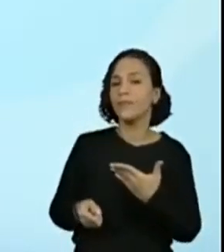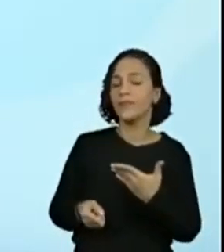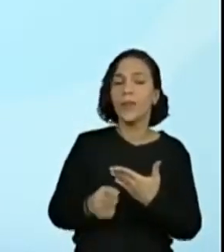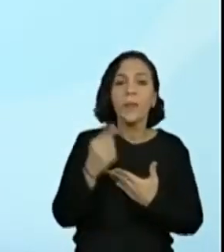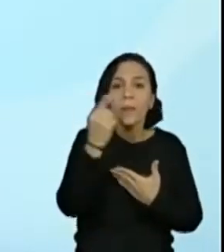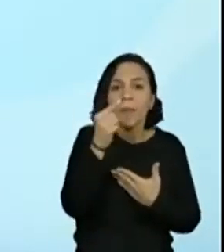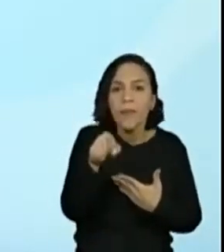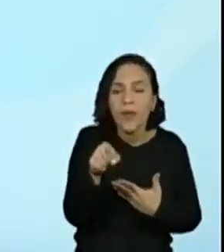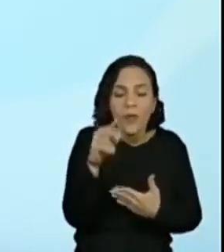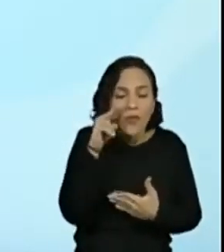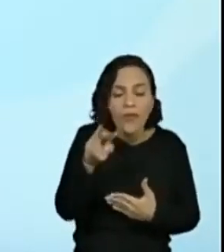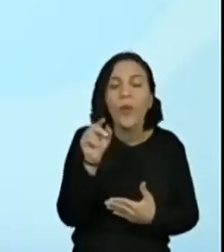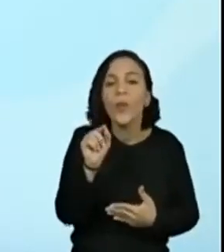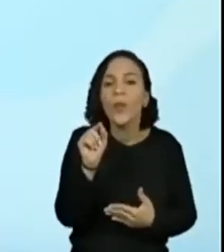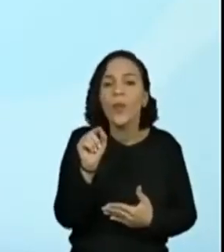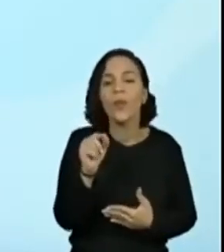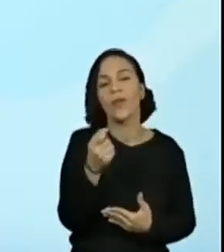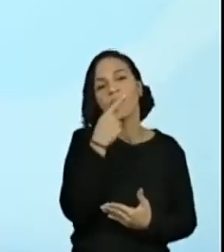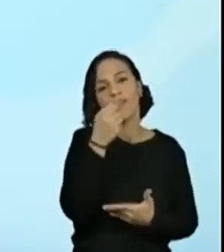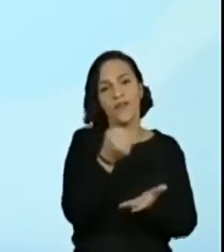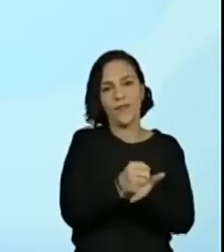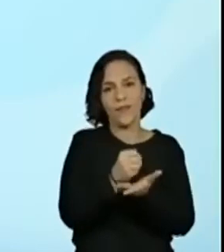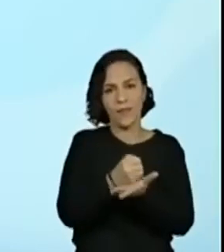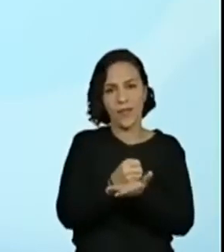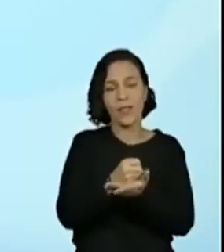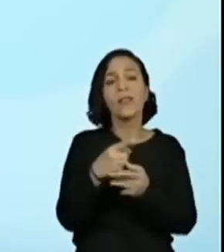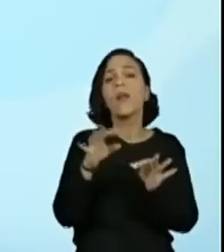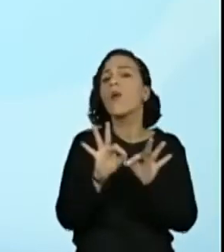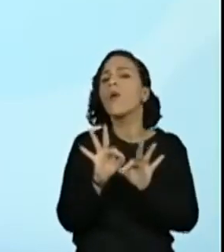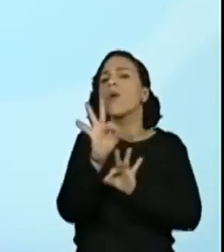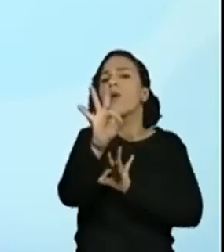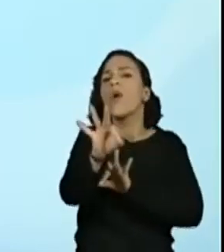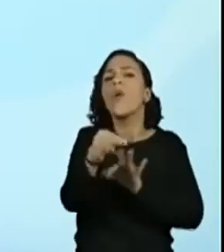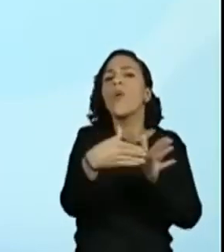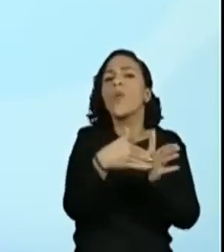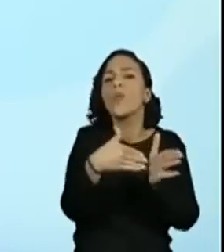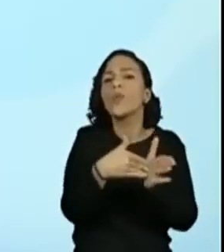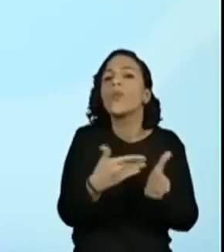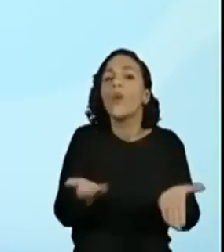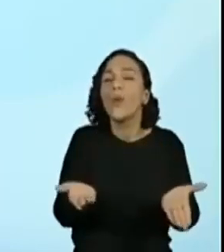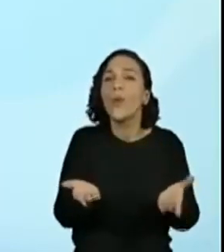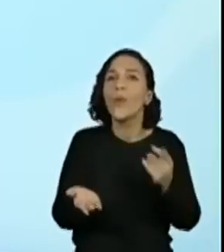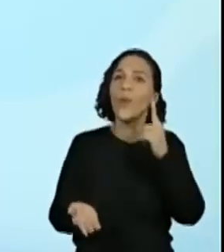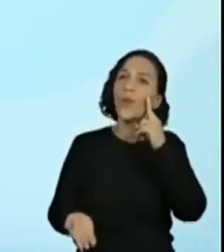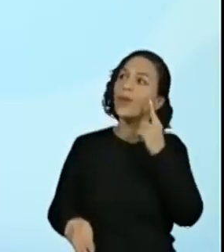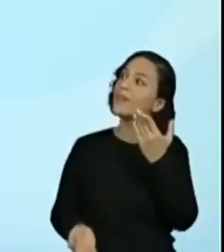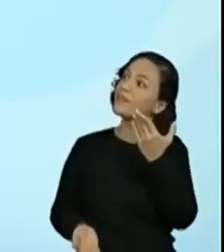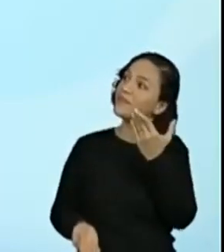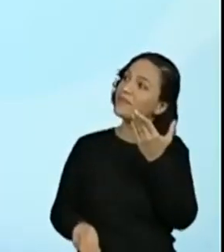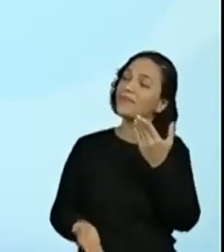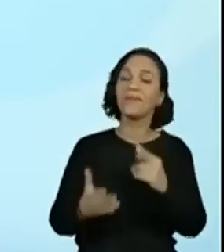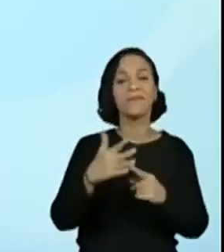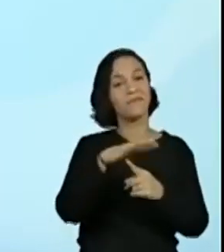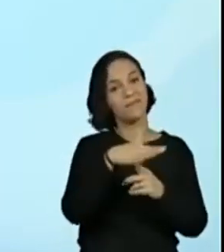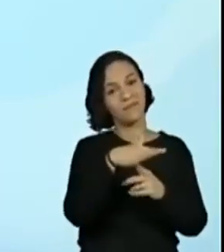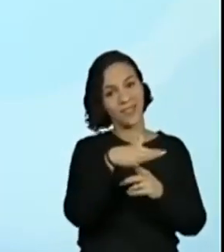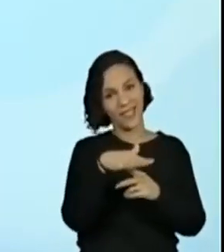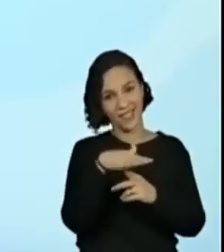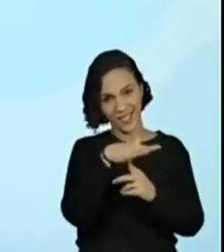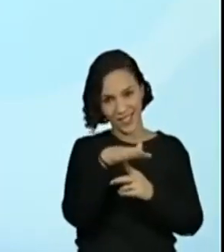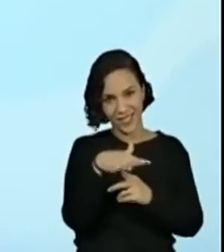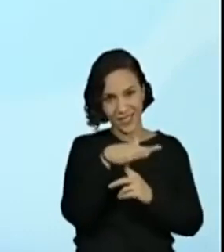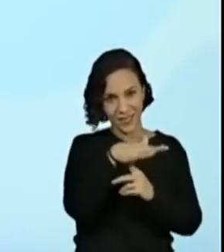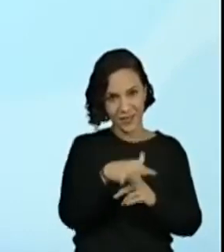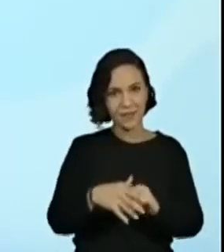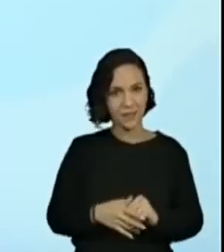a farmácia e o mais longe, no trajeto, a própria praça, sim, não